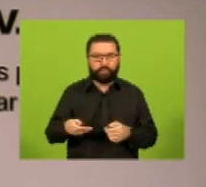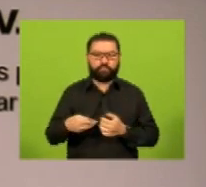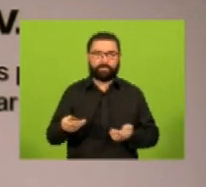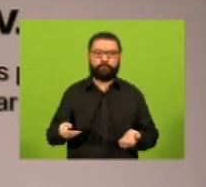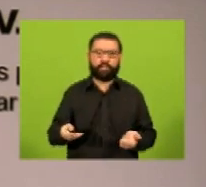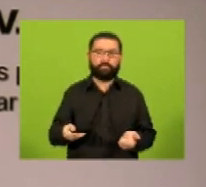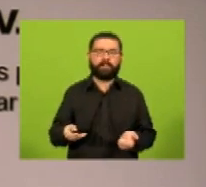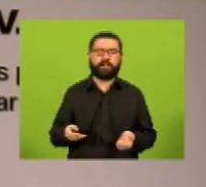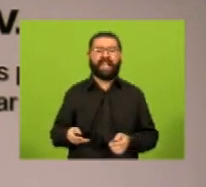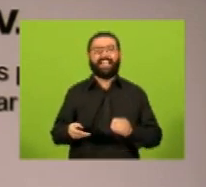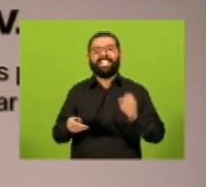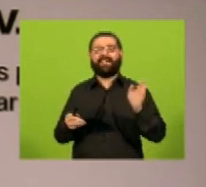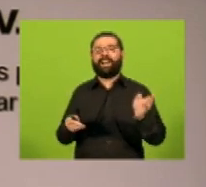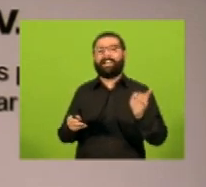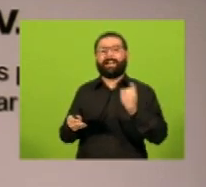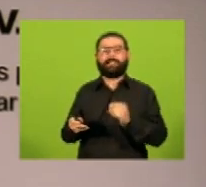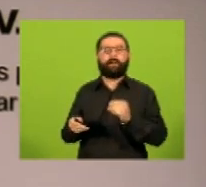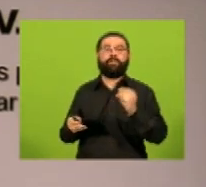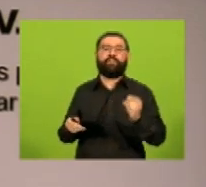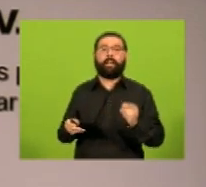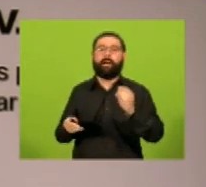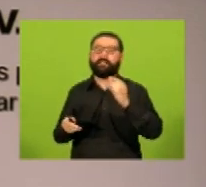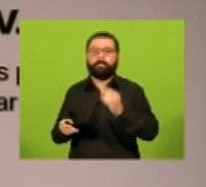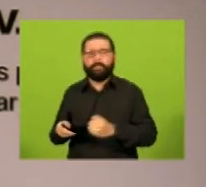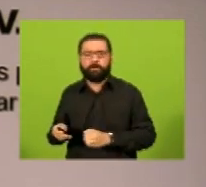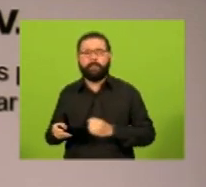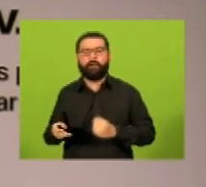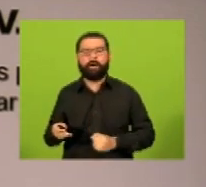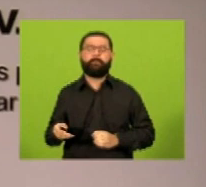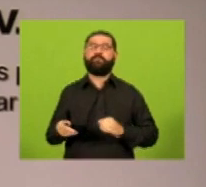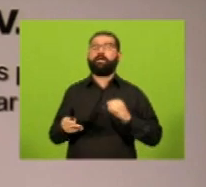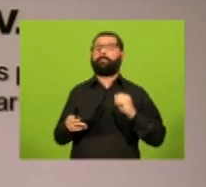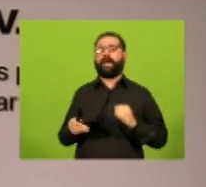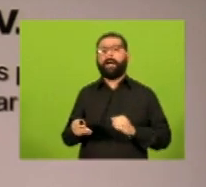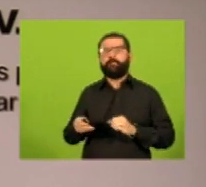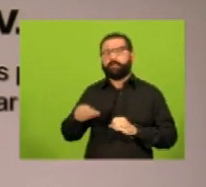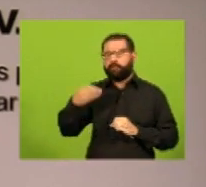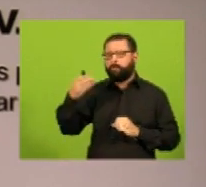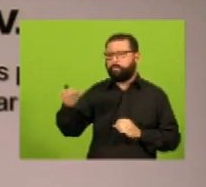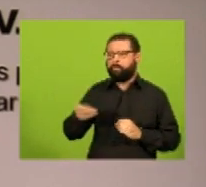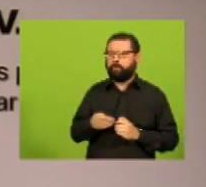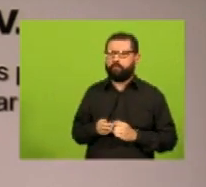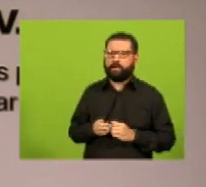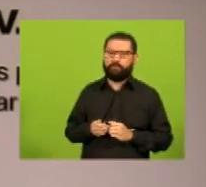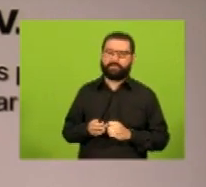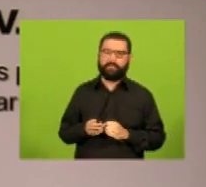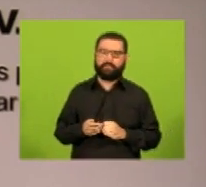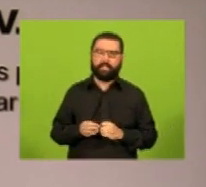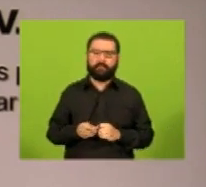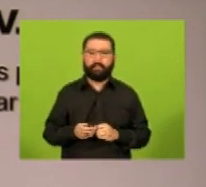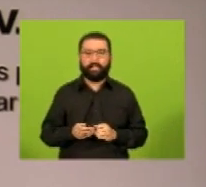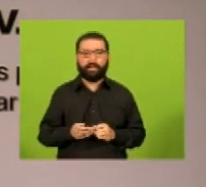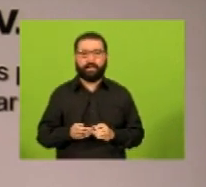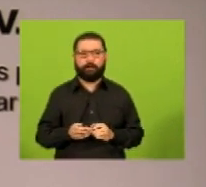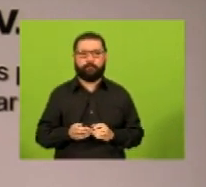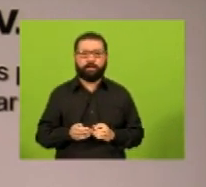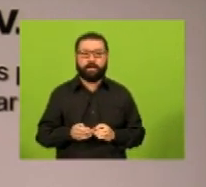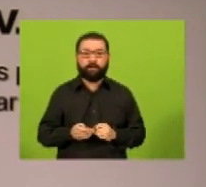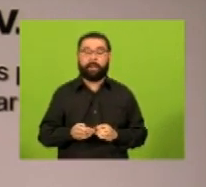são gratuitos, você pode baixar, e cada catálogo vai falar, ó, esse bico é melhor para um herbicida